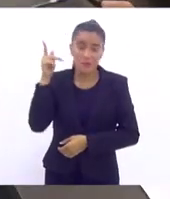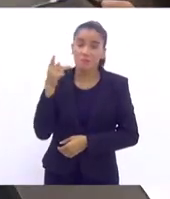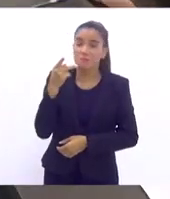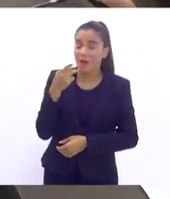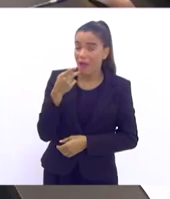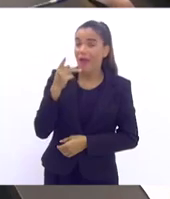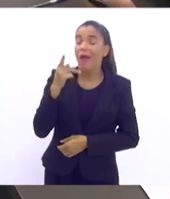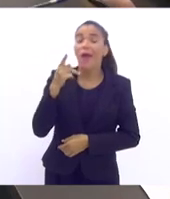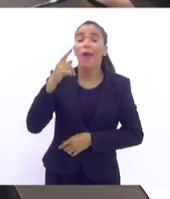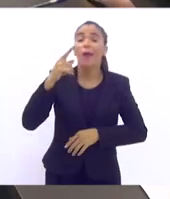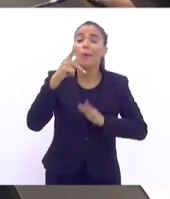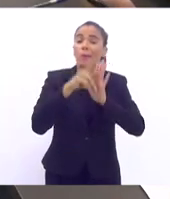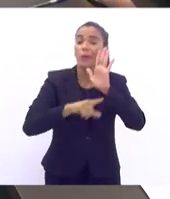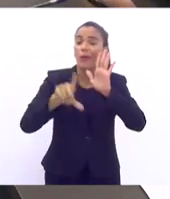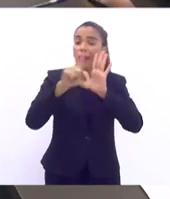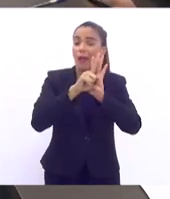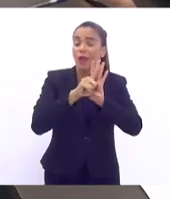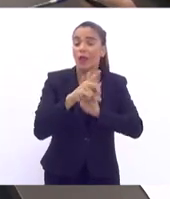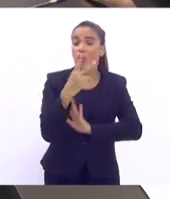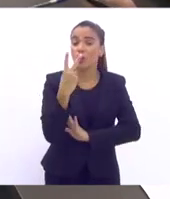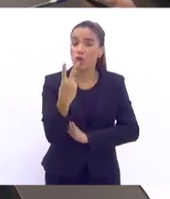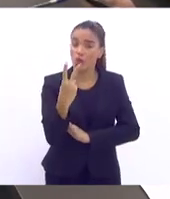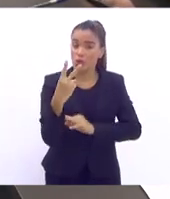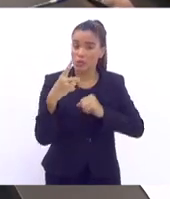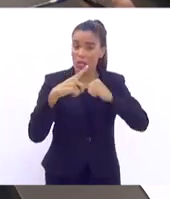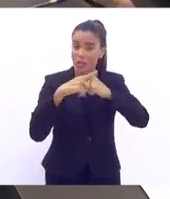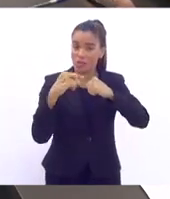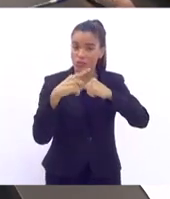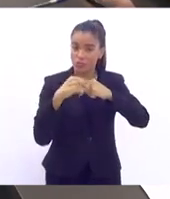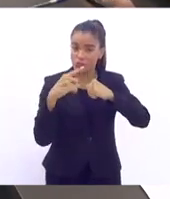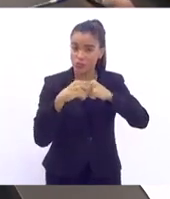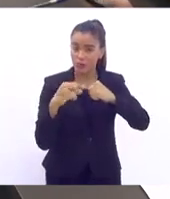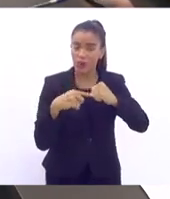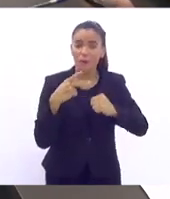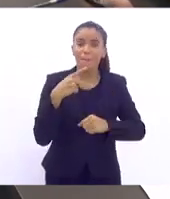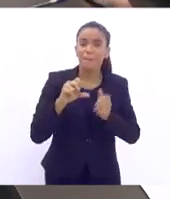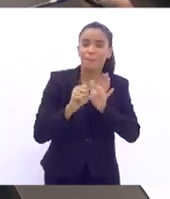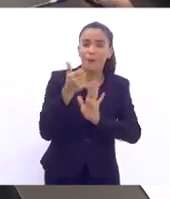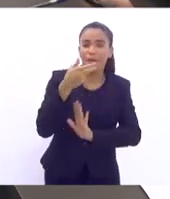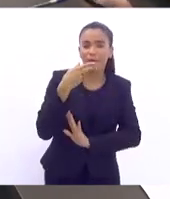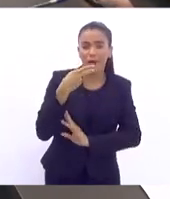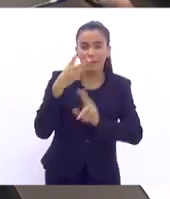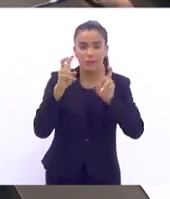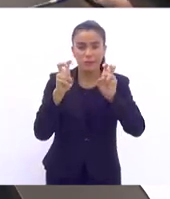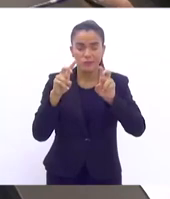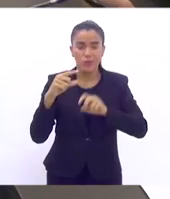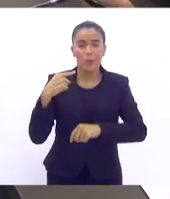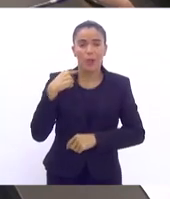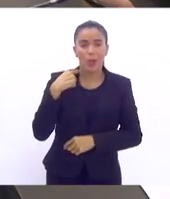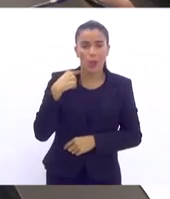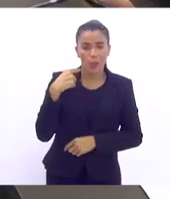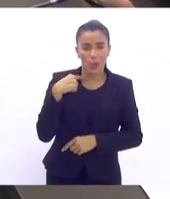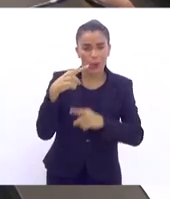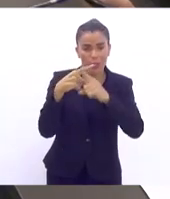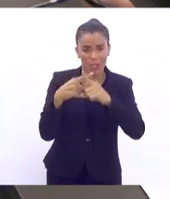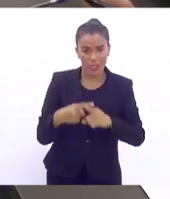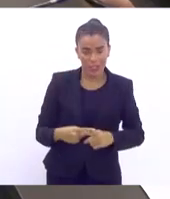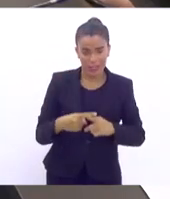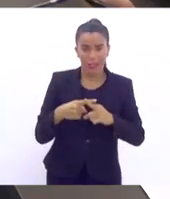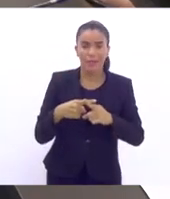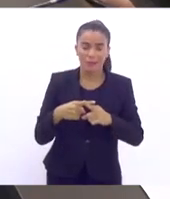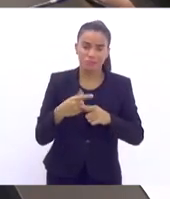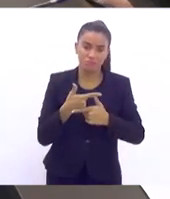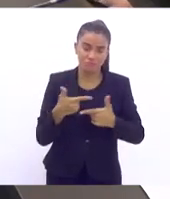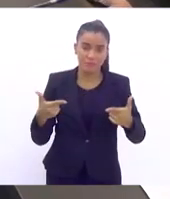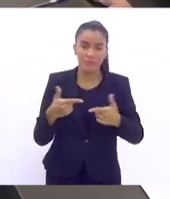projeto de dois artigos o primeiro ele ele fala sobre a loteria que foi instituída pelo uma lei de 94 e depois no outro